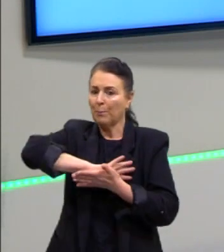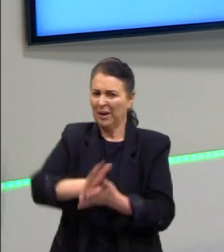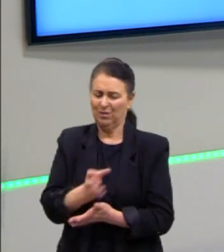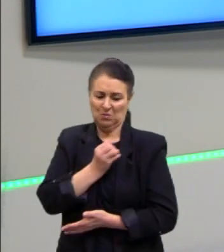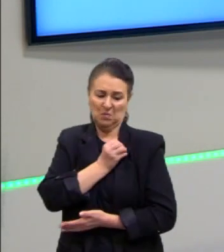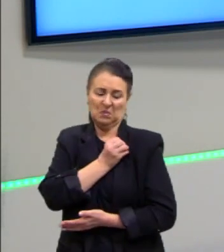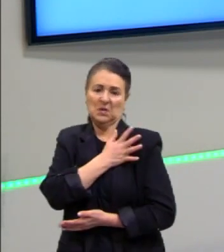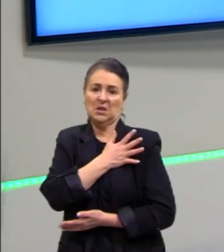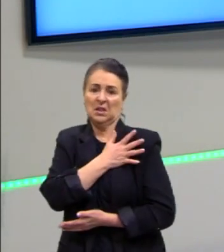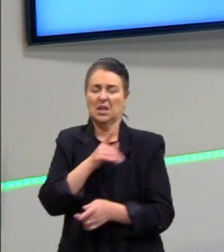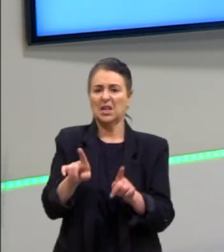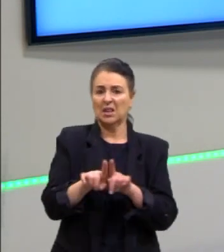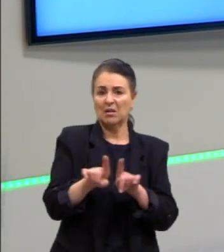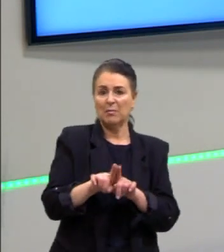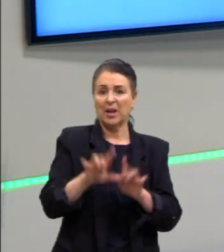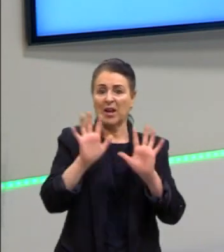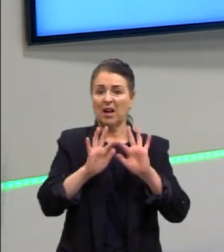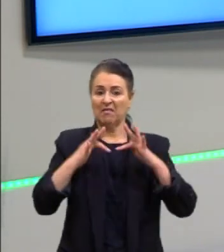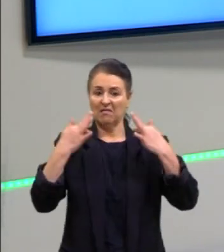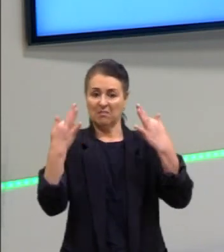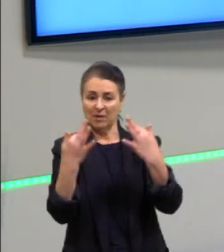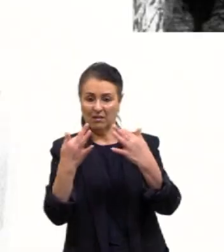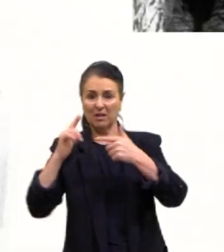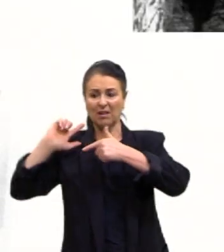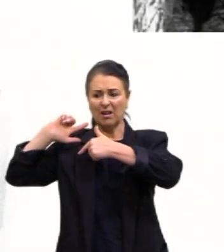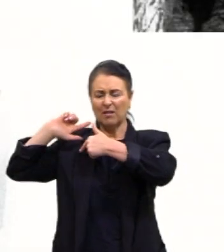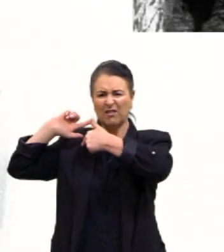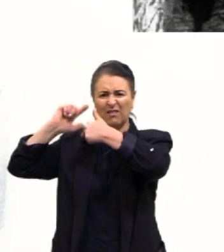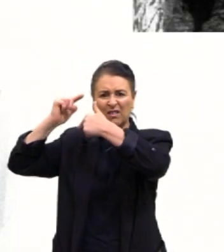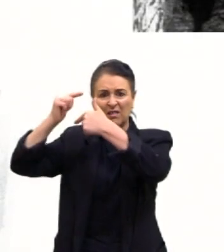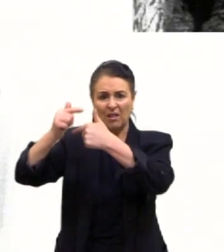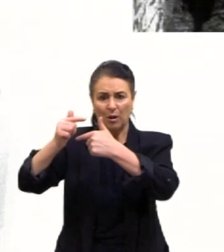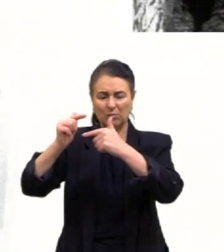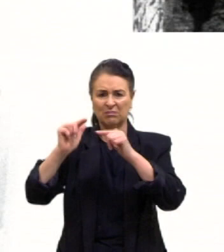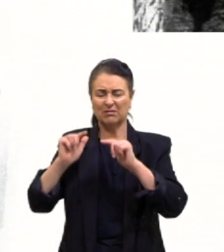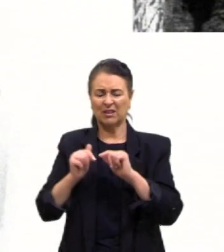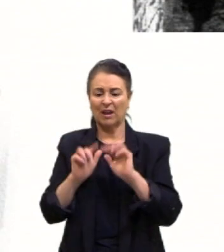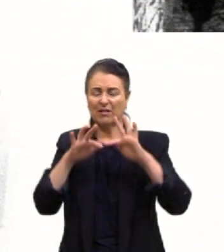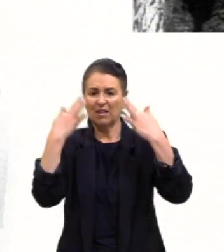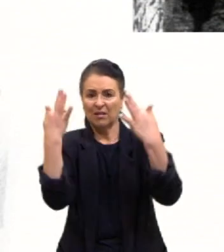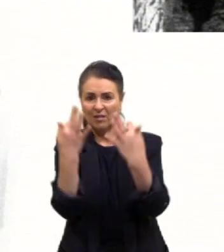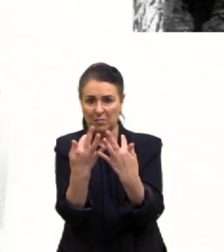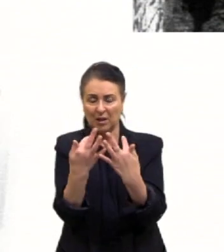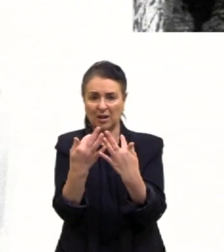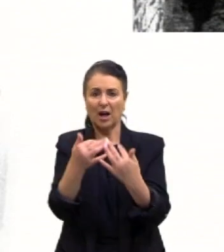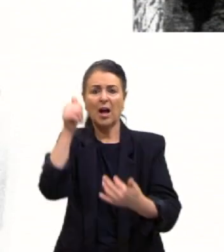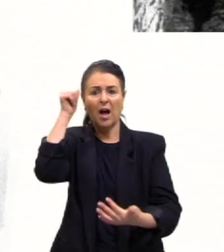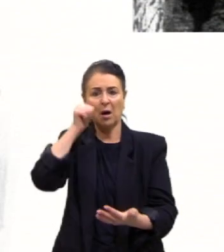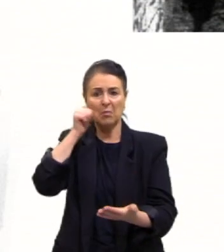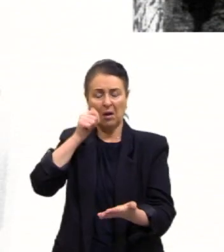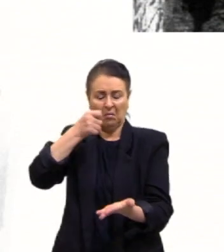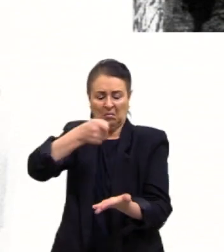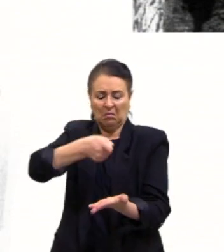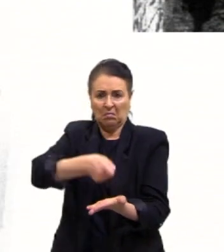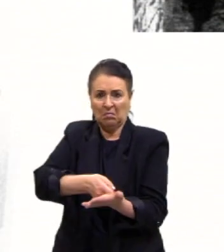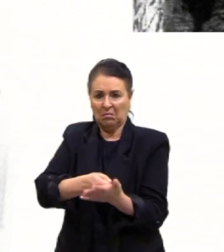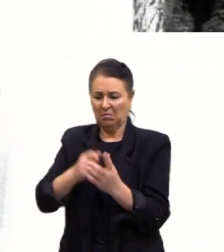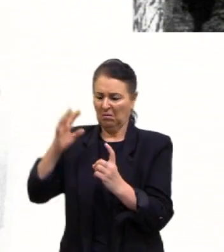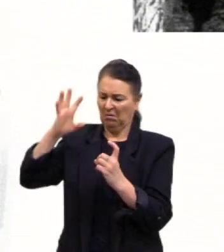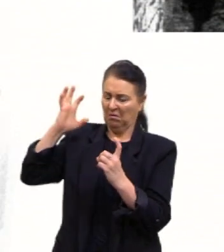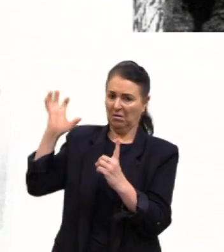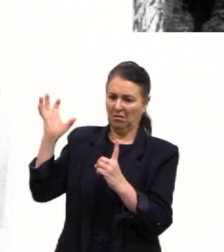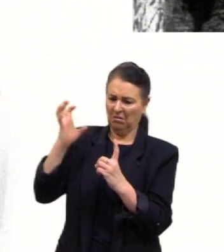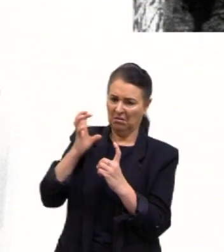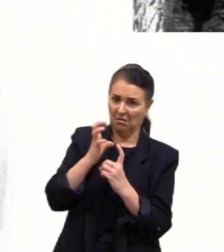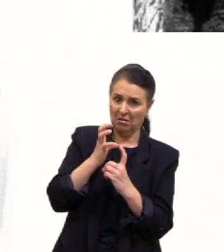contra a família né Essa visão tradicional que a mulher tem que se submeter a autoridade da família que o papel dela é só ser uma boa